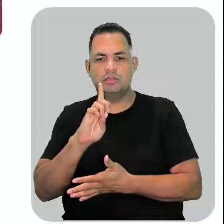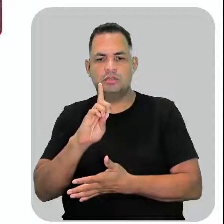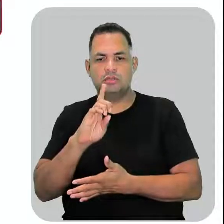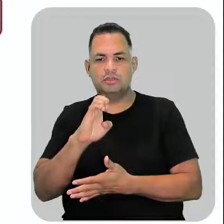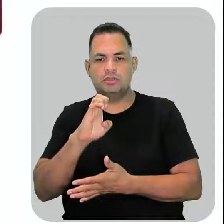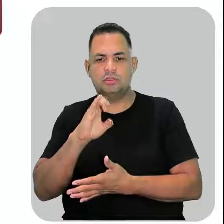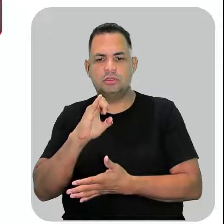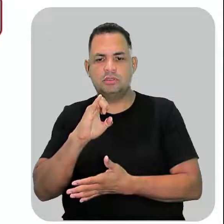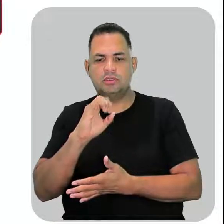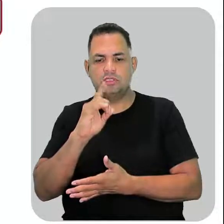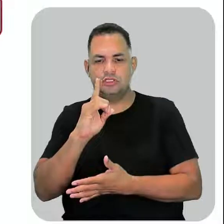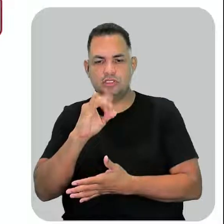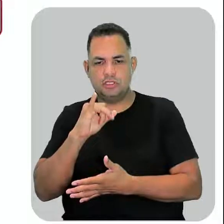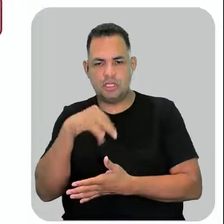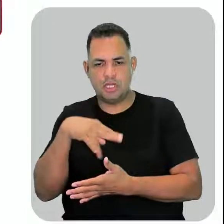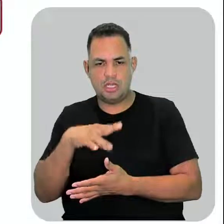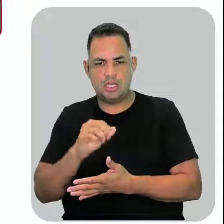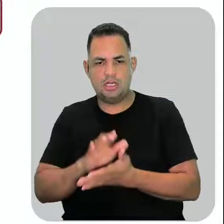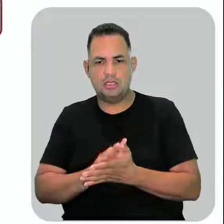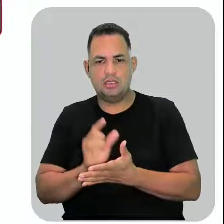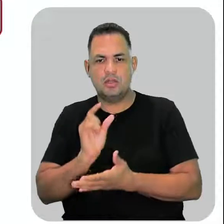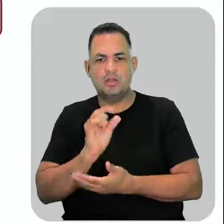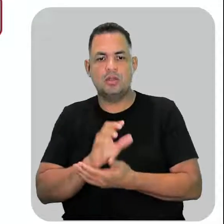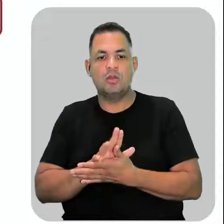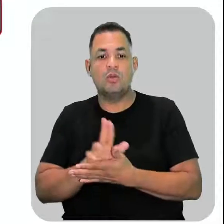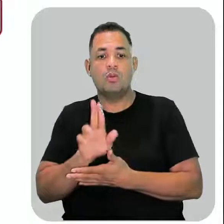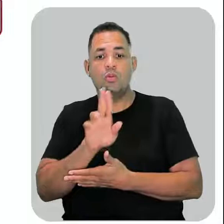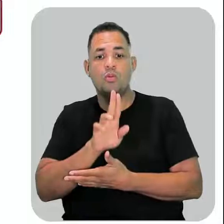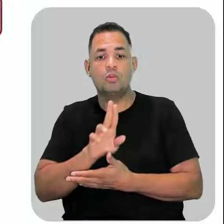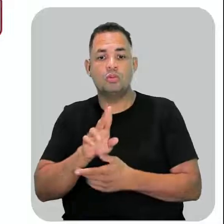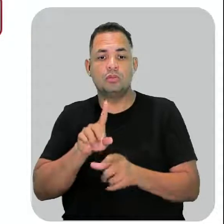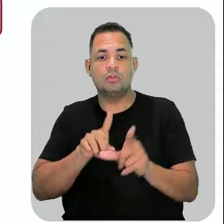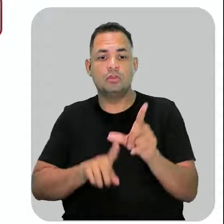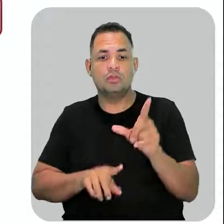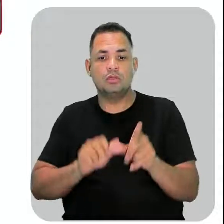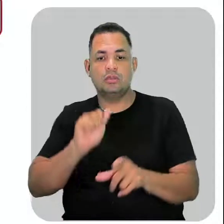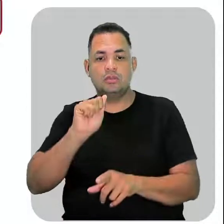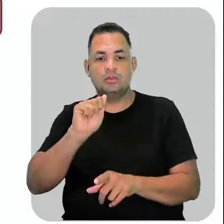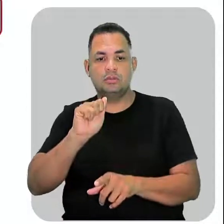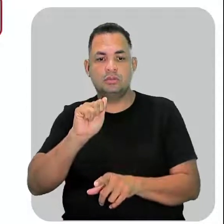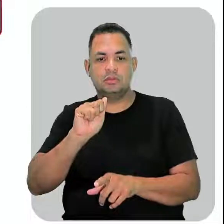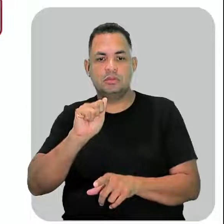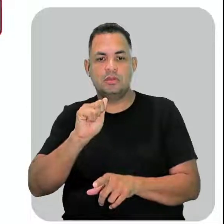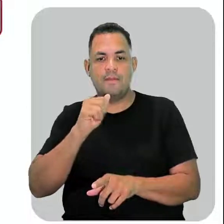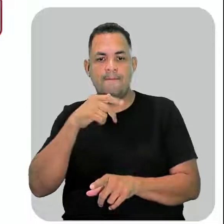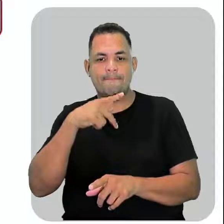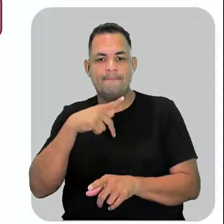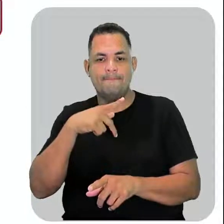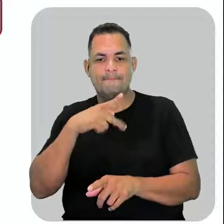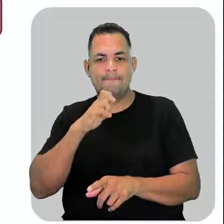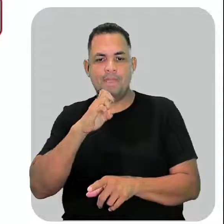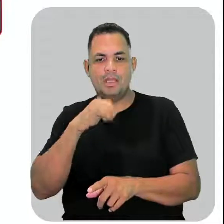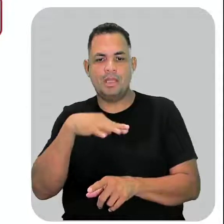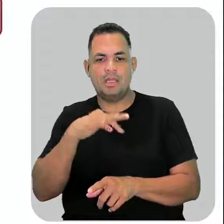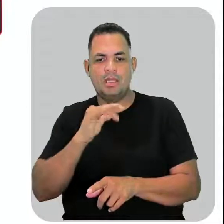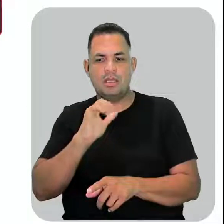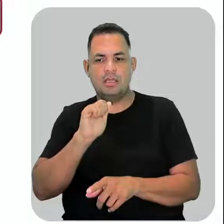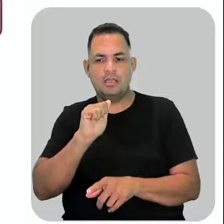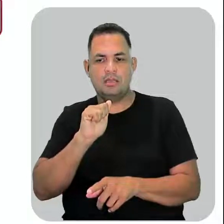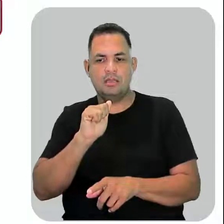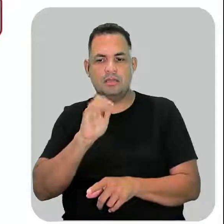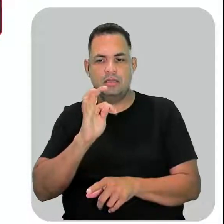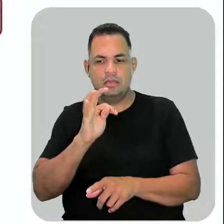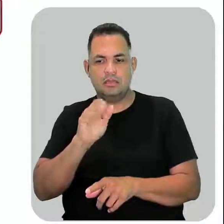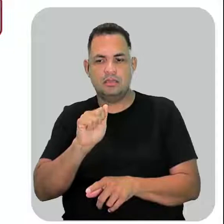o prefixo e o infixo a gente usa a letra A, então vai ficar penta. E você vai